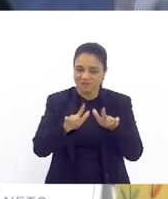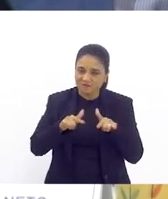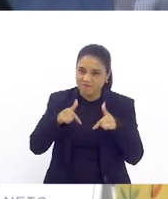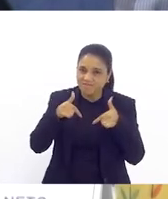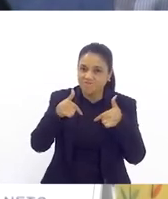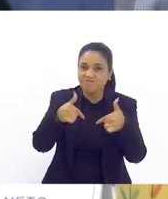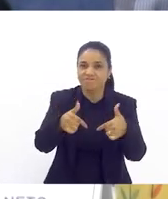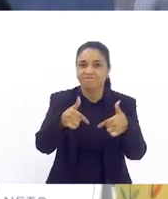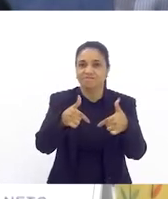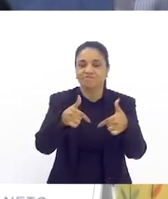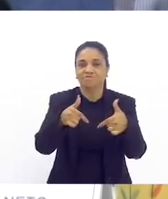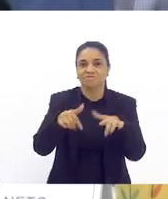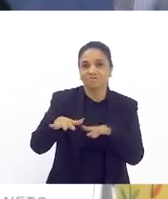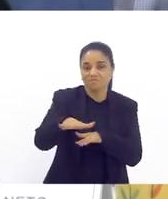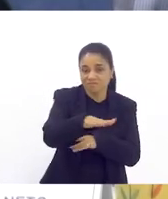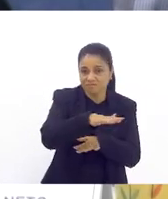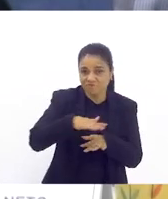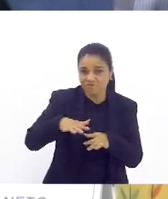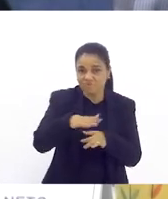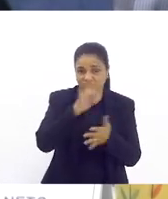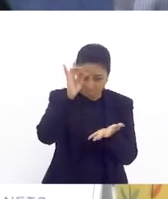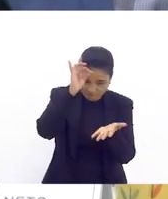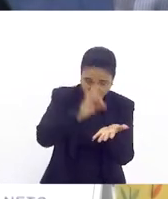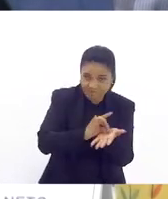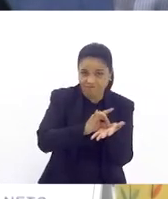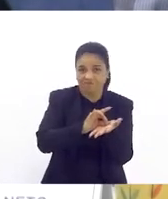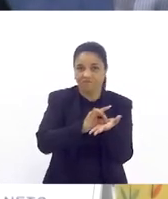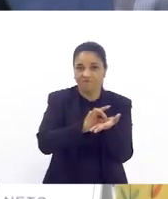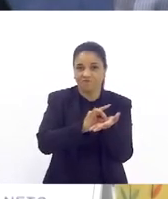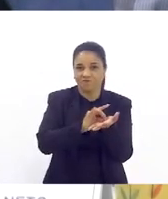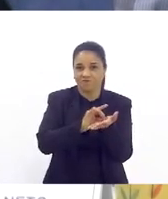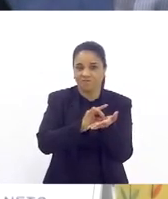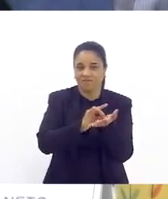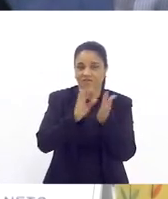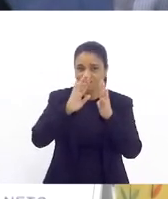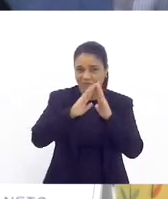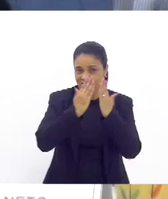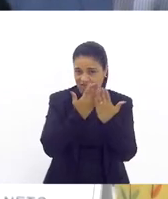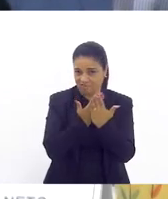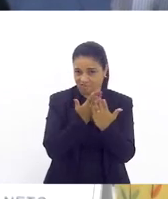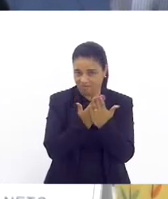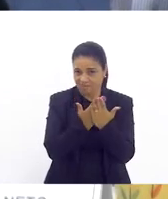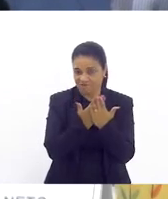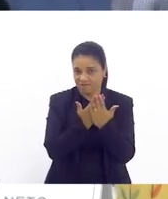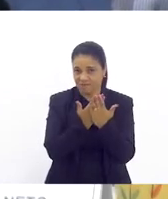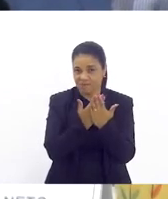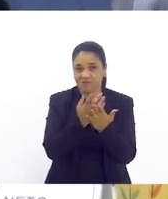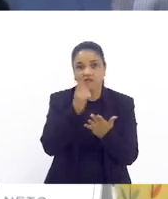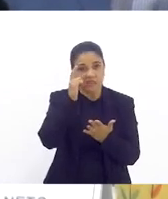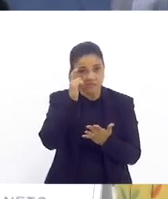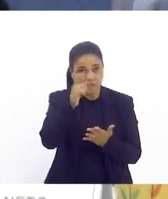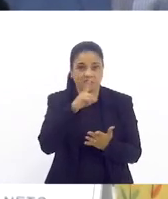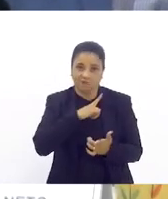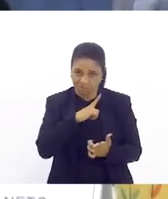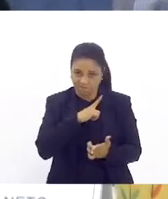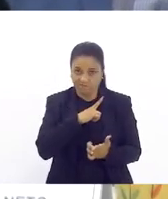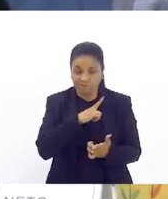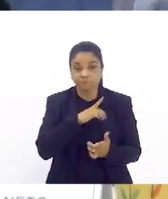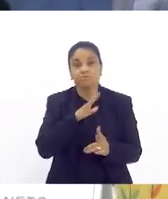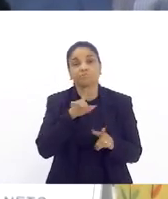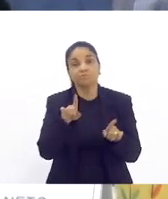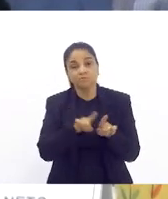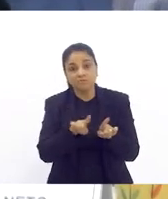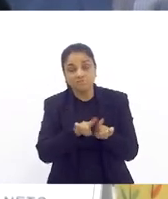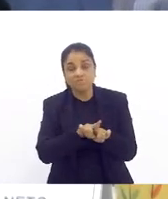tomadas no âmbito da realidade do chão da escola que é isso que nos interessa é mas também